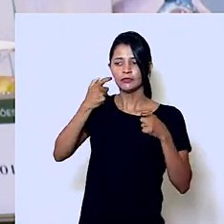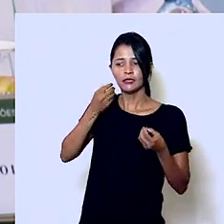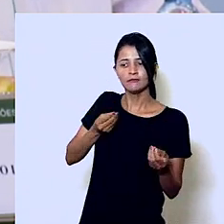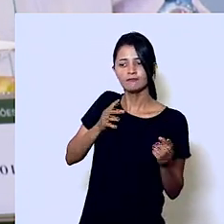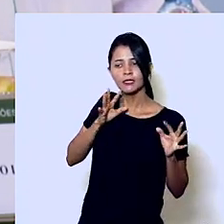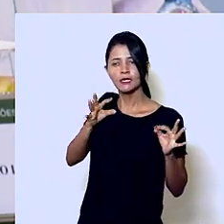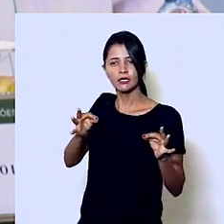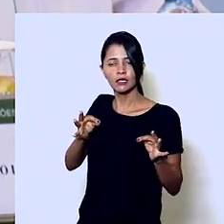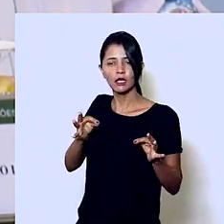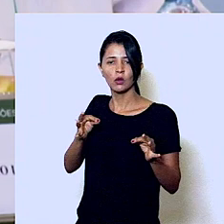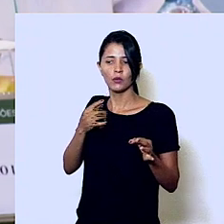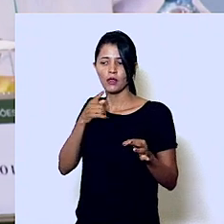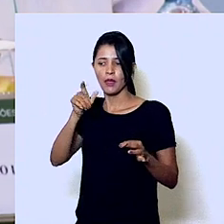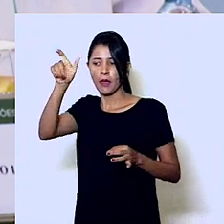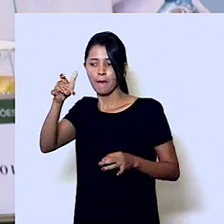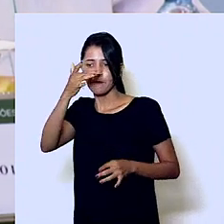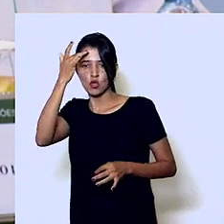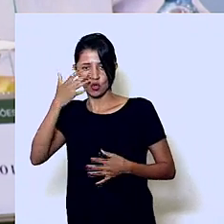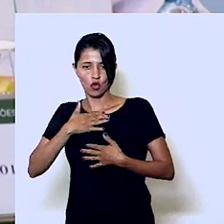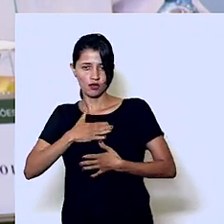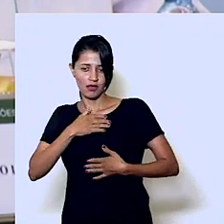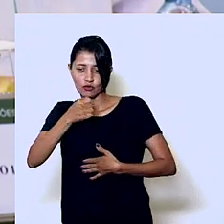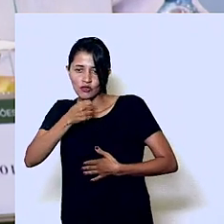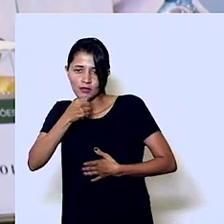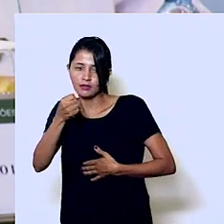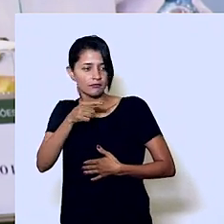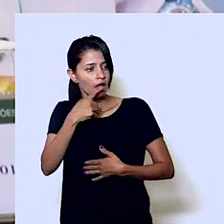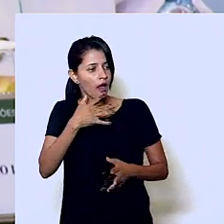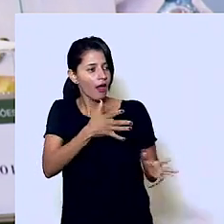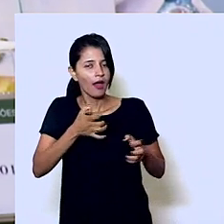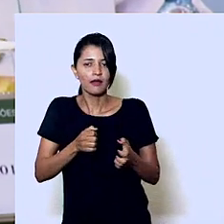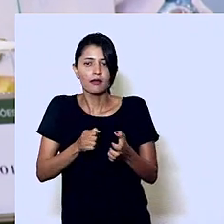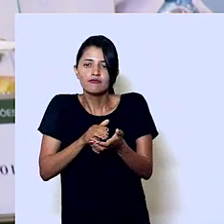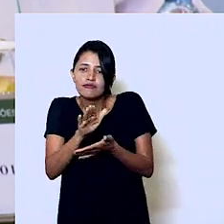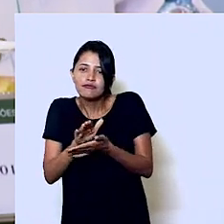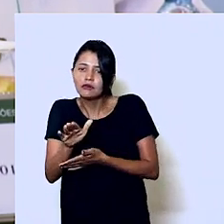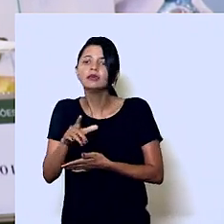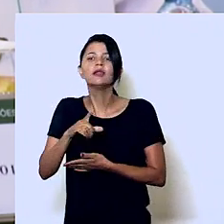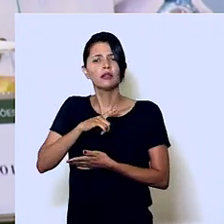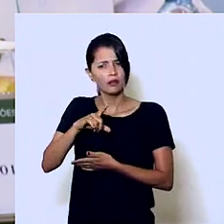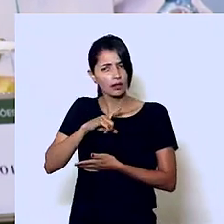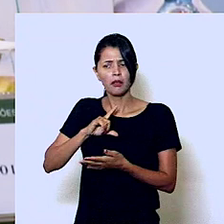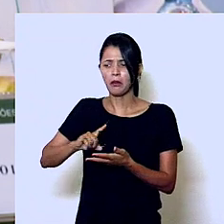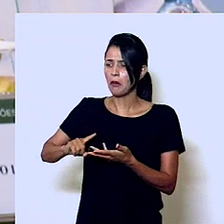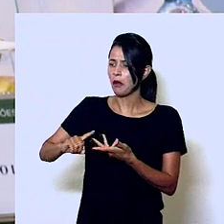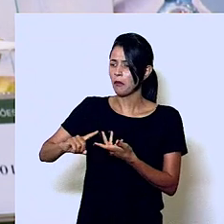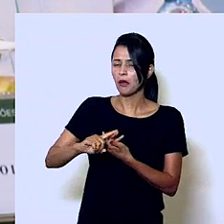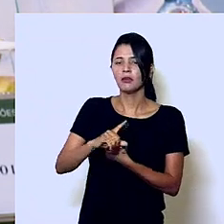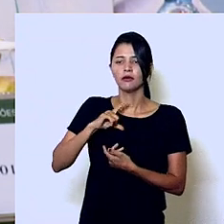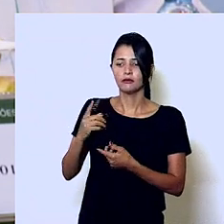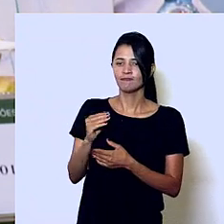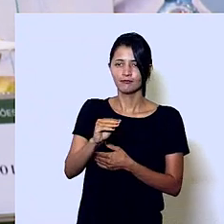pessoas gostavam dele, o jornalista, publicava. Então, você tem um verdadeiro quadro que vai ser completado. O ministro França já